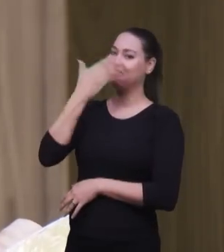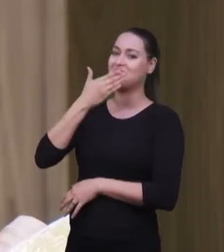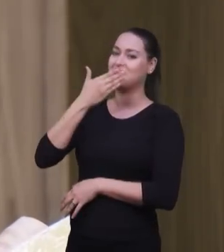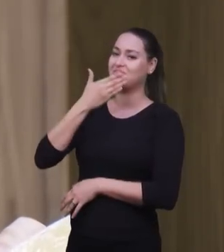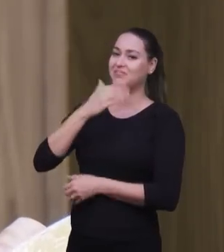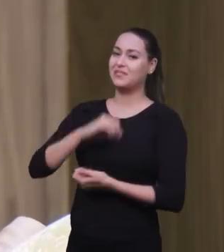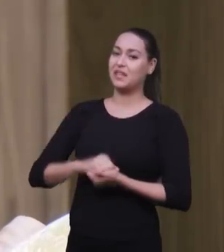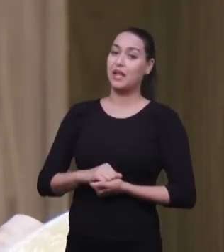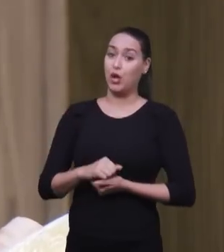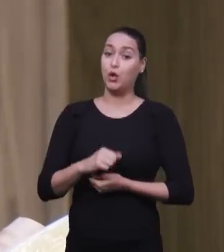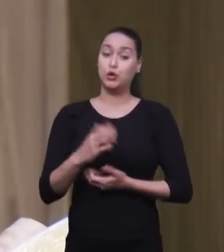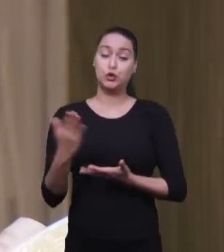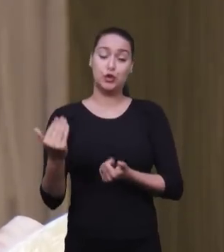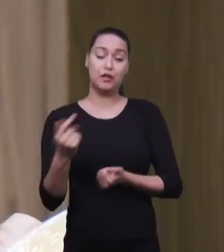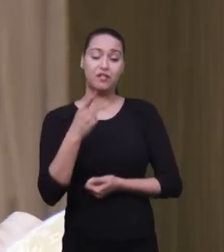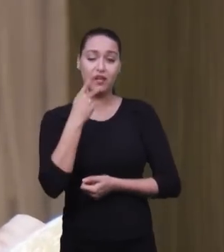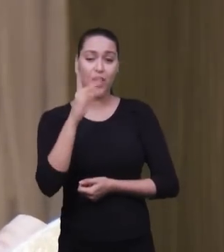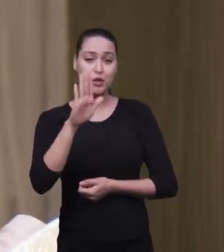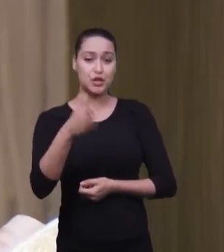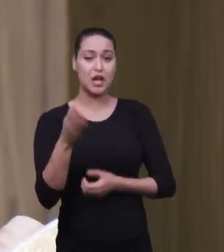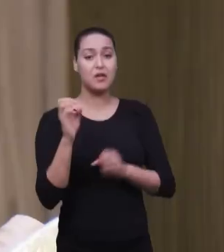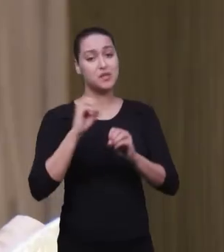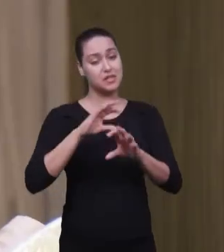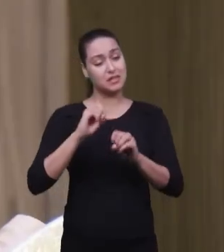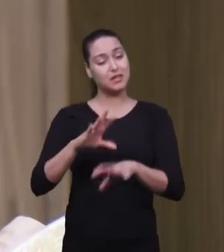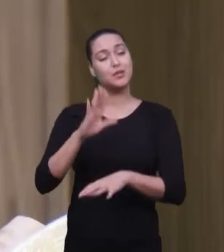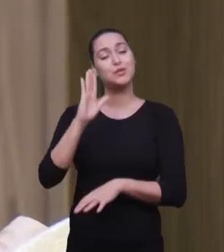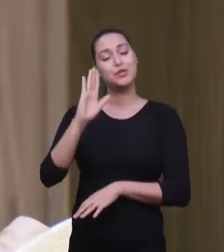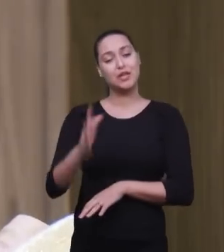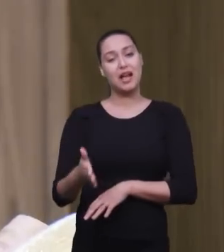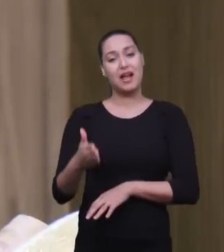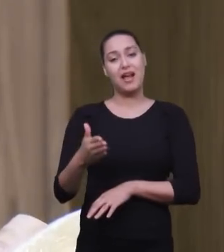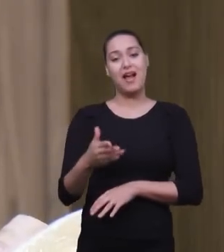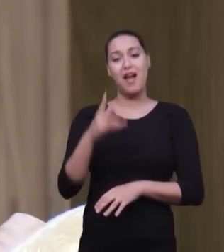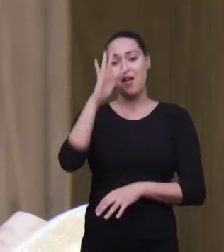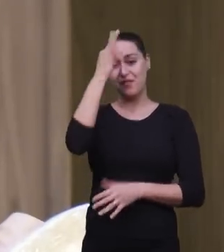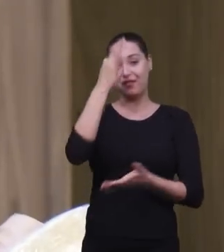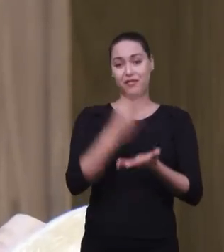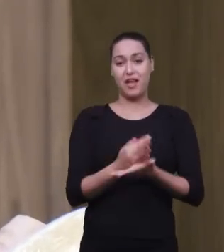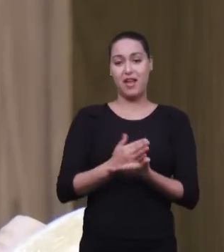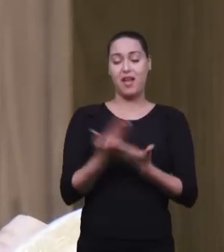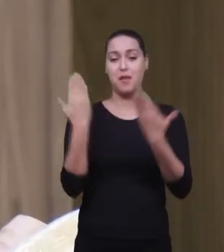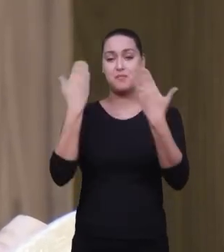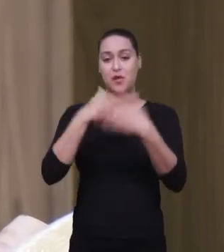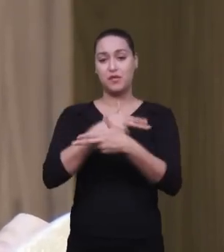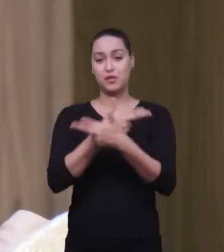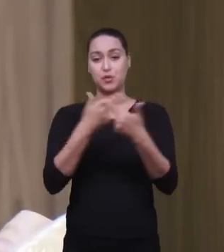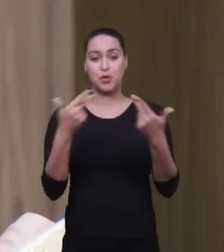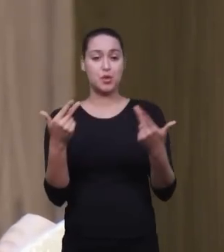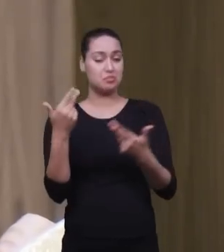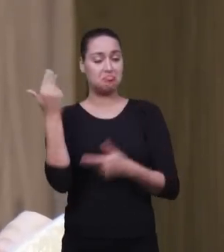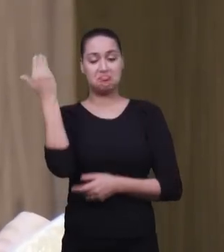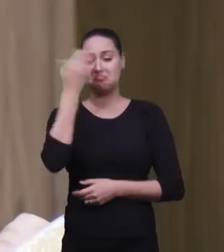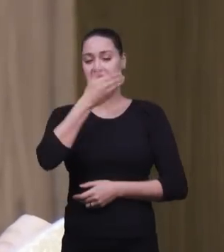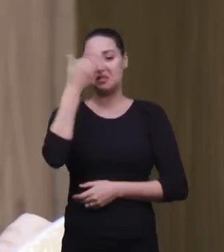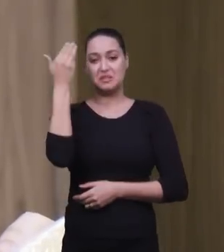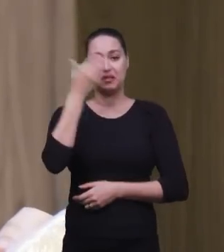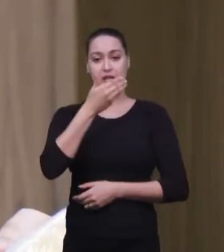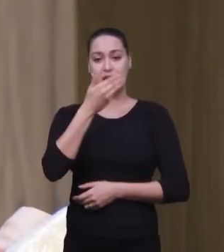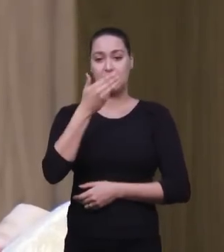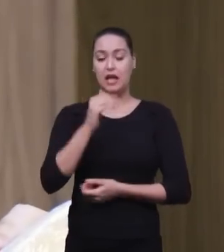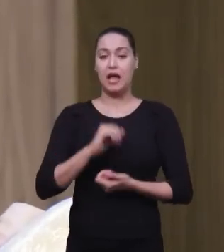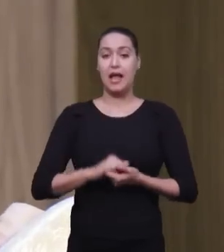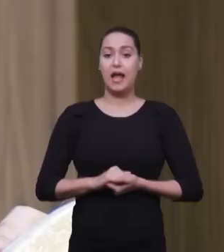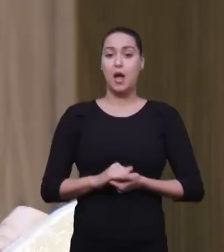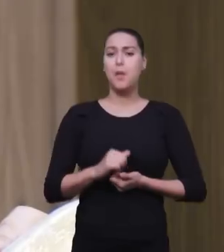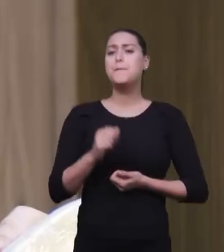aqui hoje, o que o pastor trouxe como ensino. A fé é a prova das coisas que não se veem. O que Moisés via naquela hora?